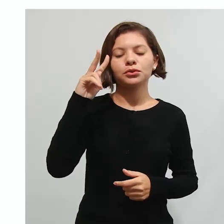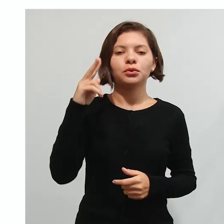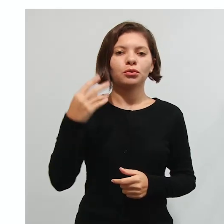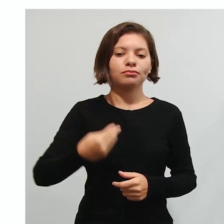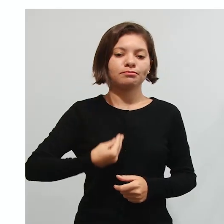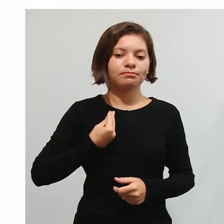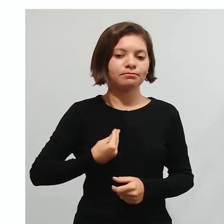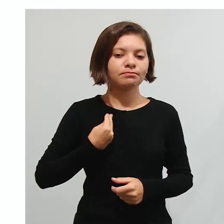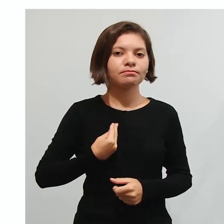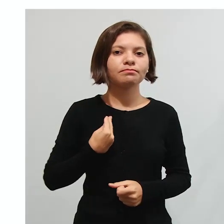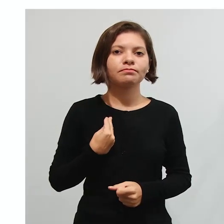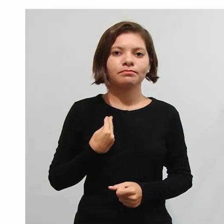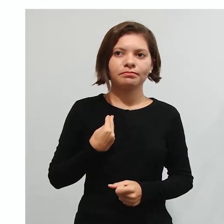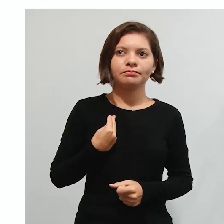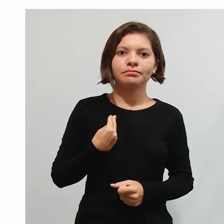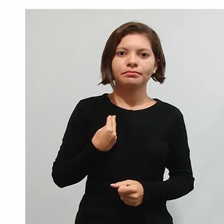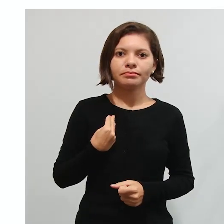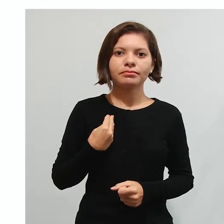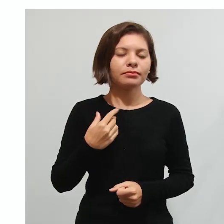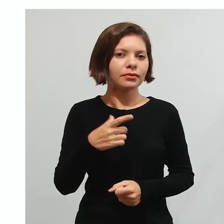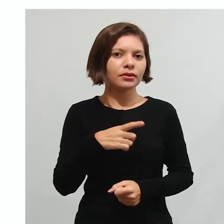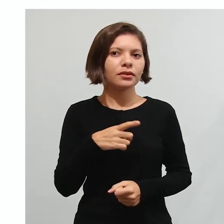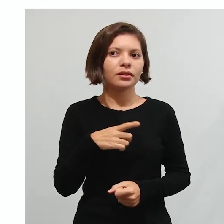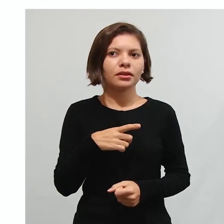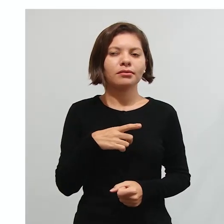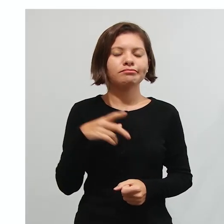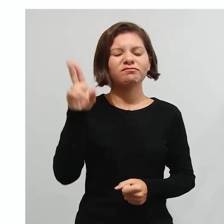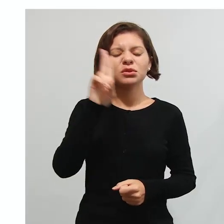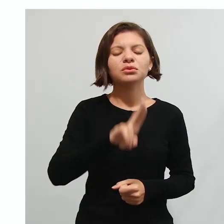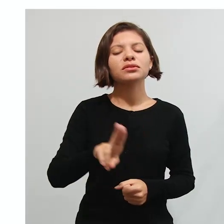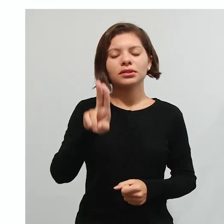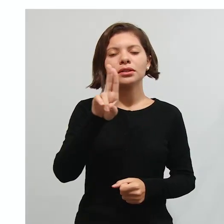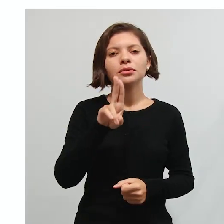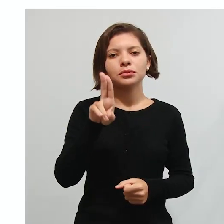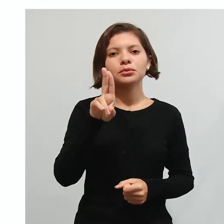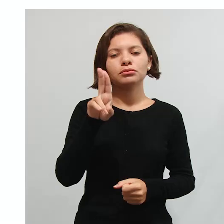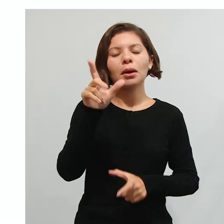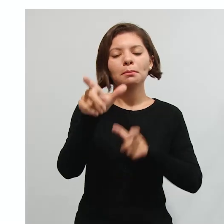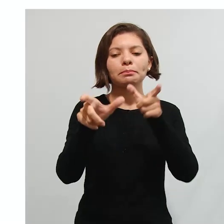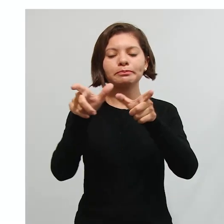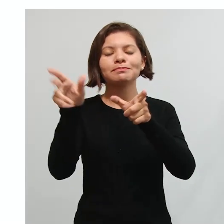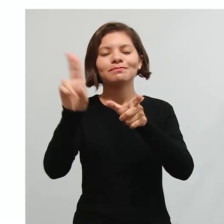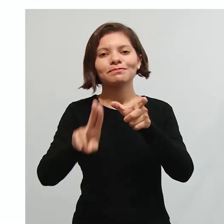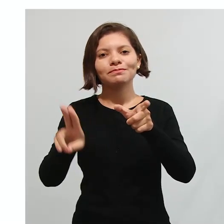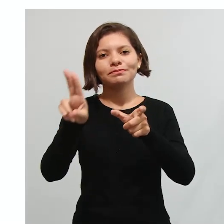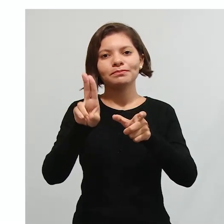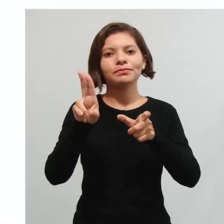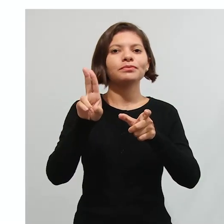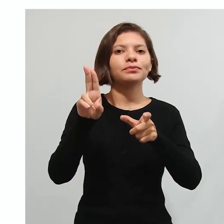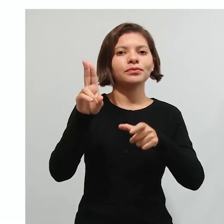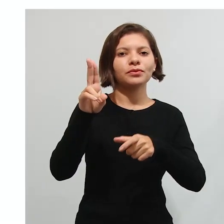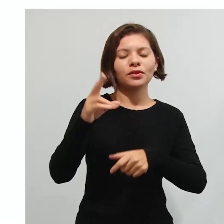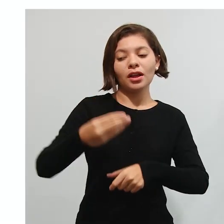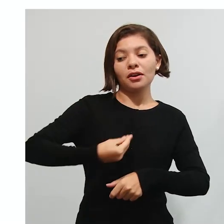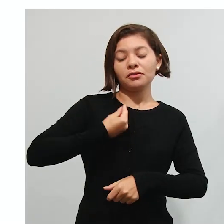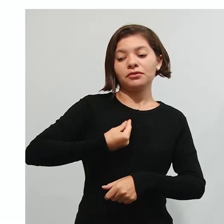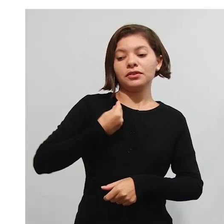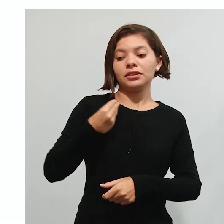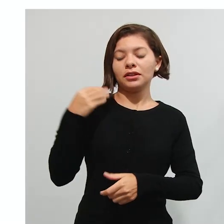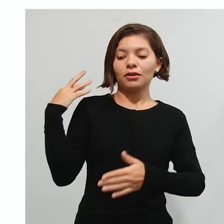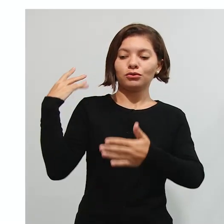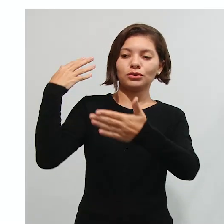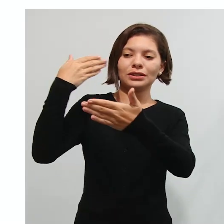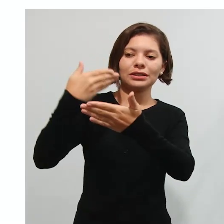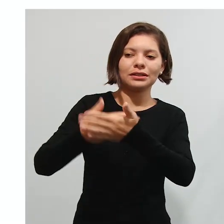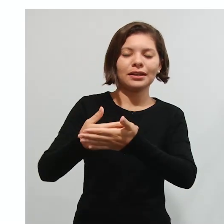vida que tá tem muita gente usa isso né história de vida pode se referir a sua vida inteira ou